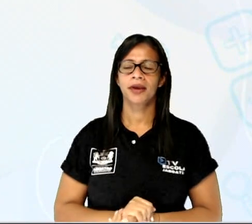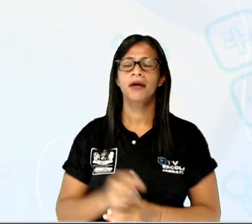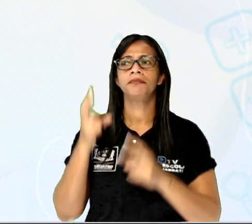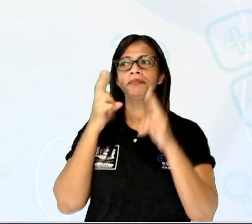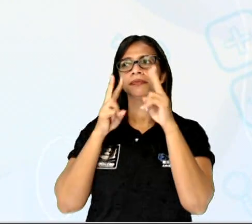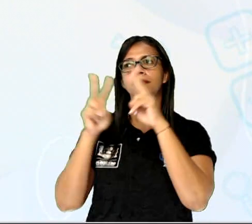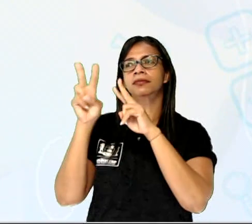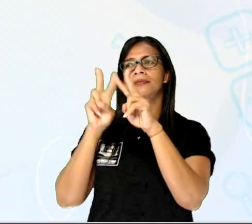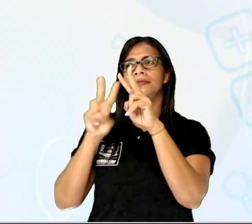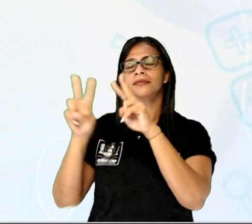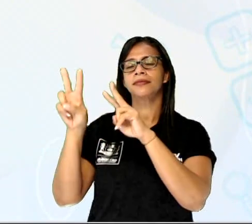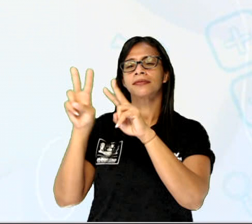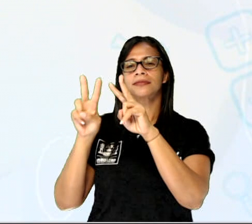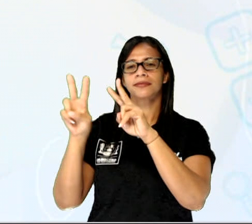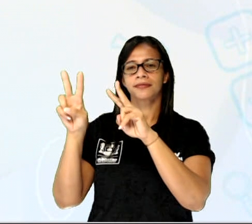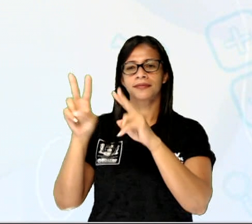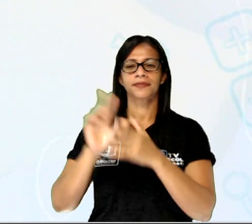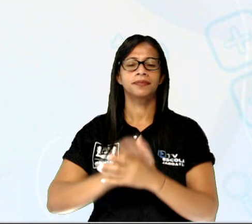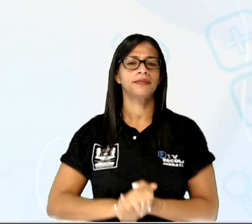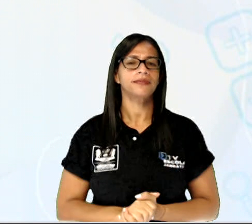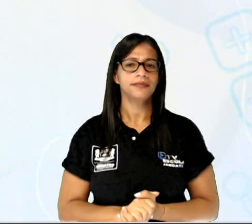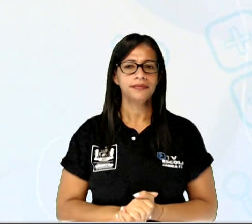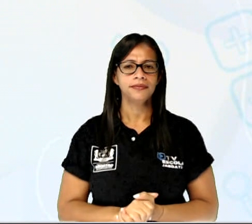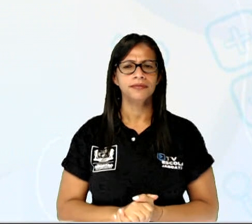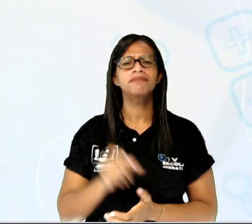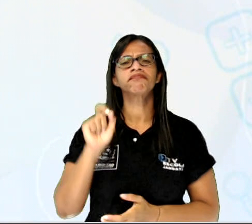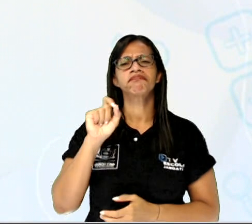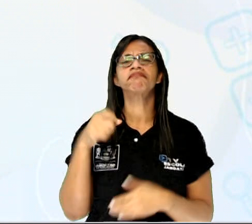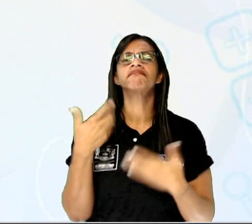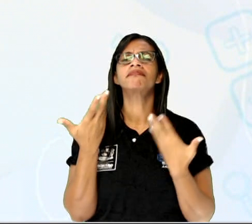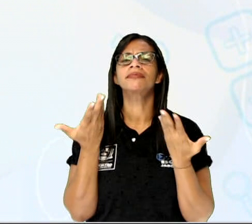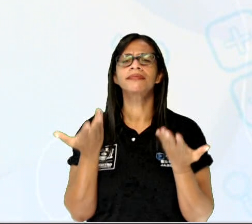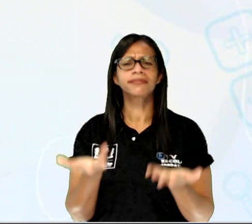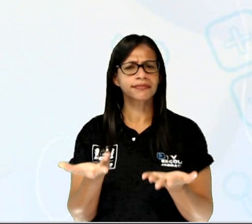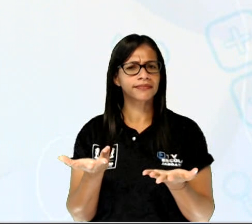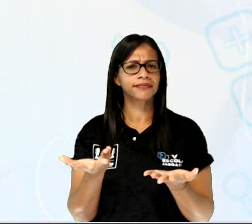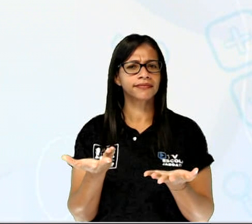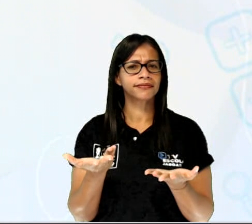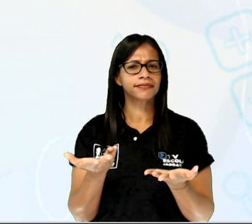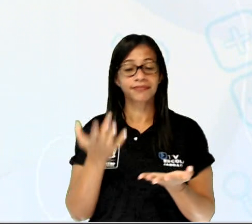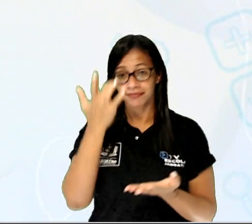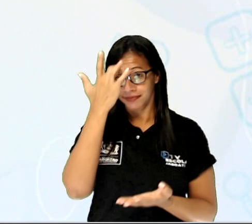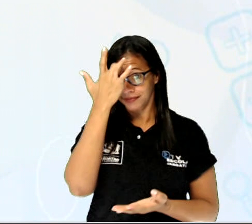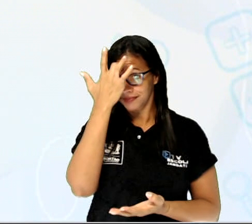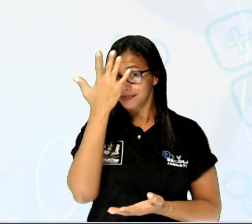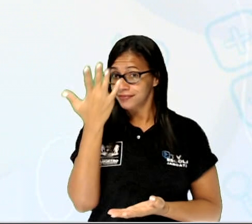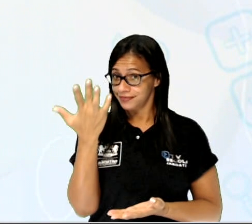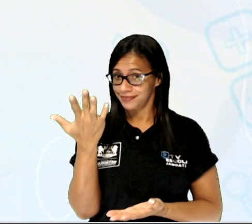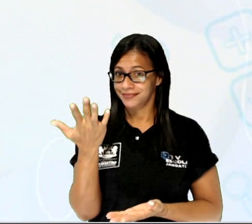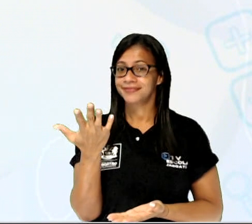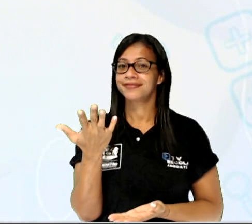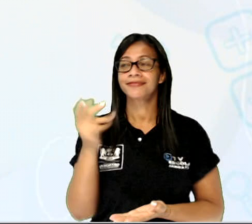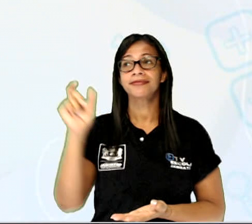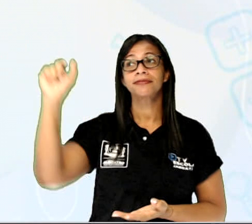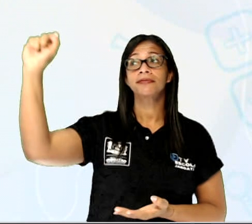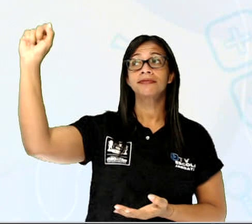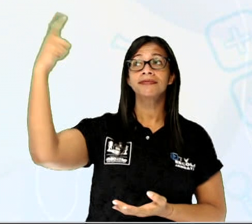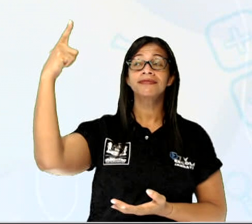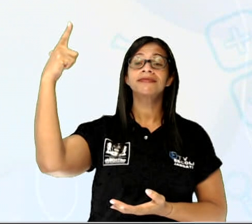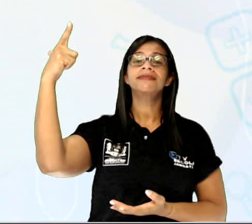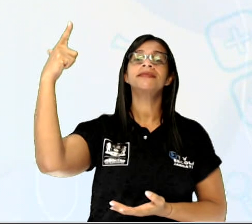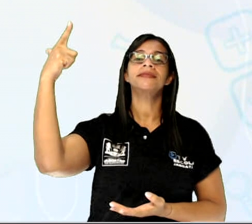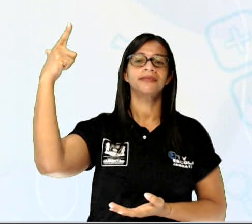Observe a imagem a seguir. O que identificamos? Ficou fácil, professora? O